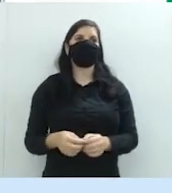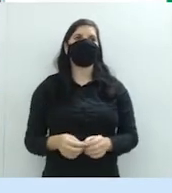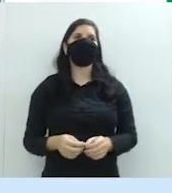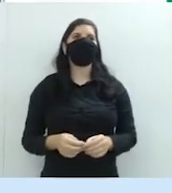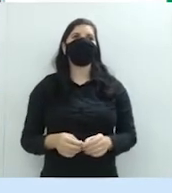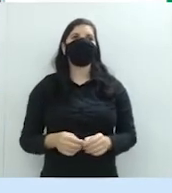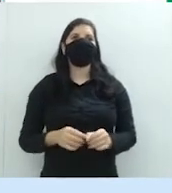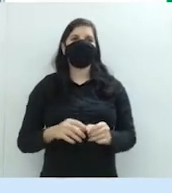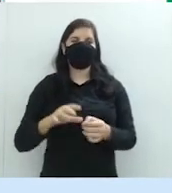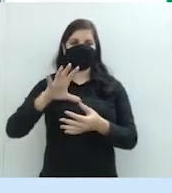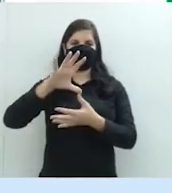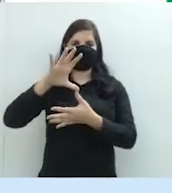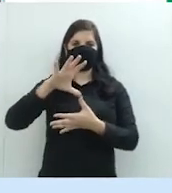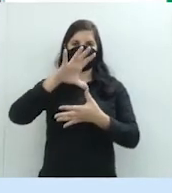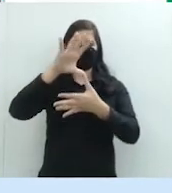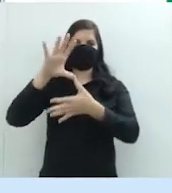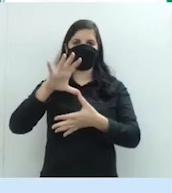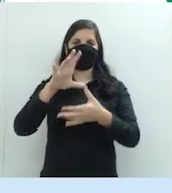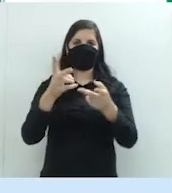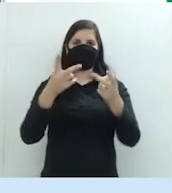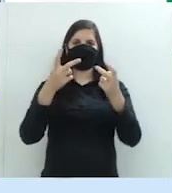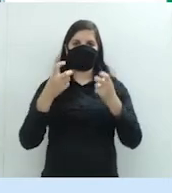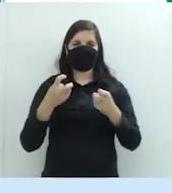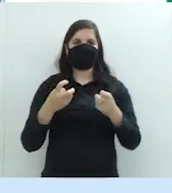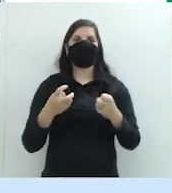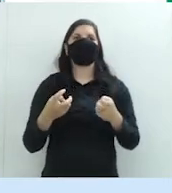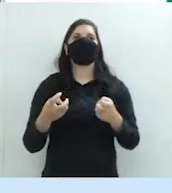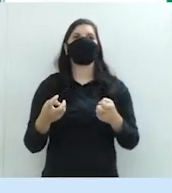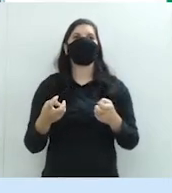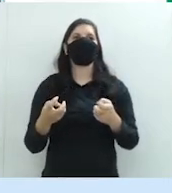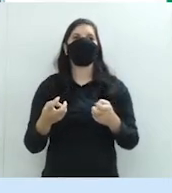aí no mapa que vocês estão vendo na tela, traz mais ou